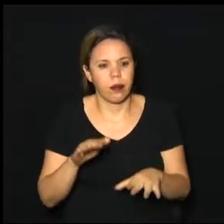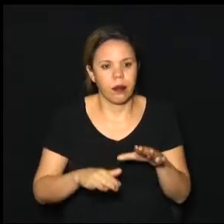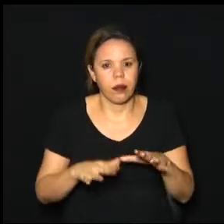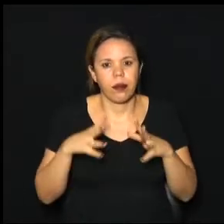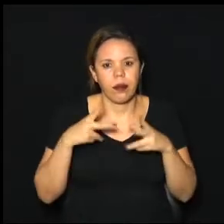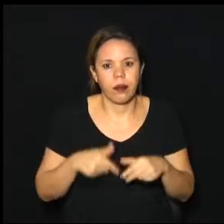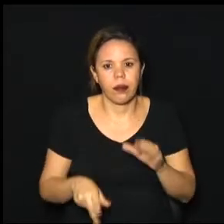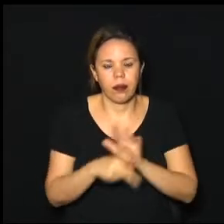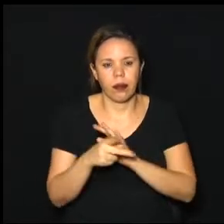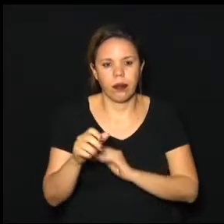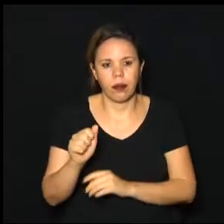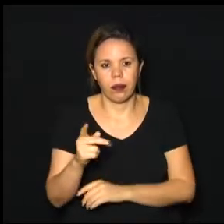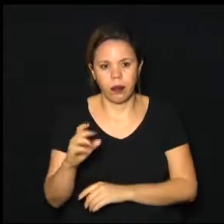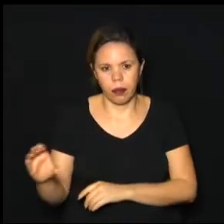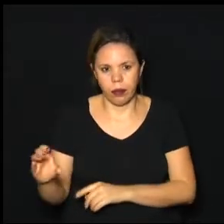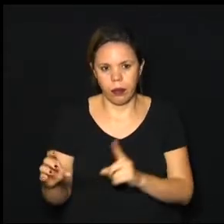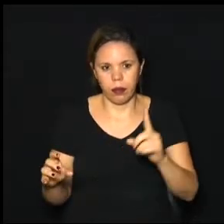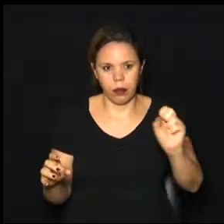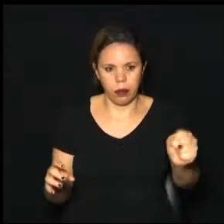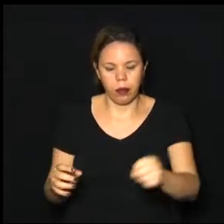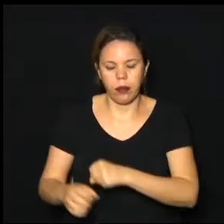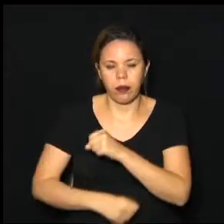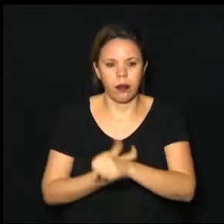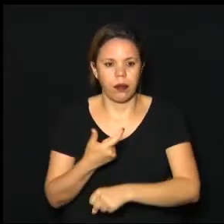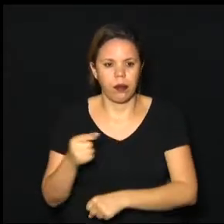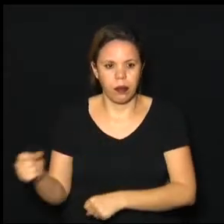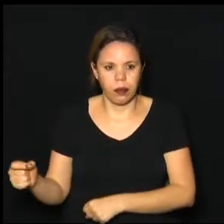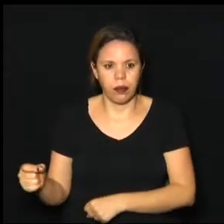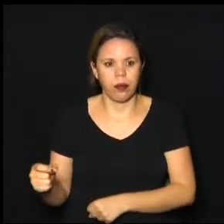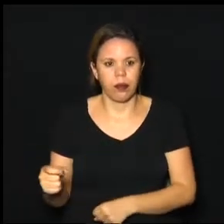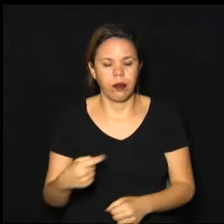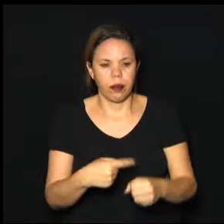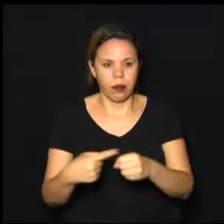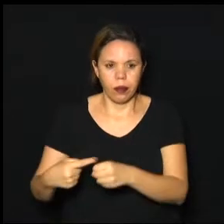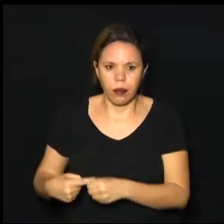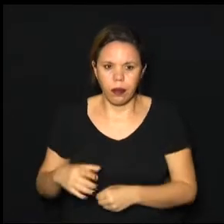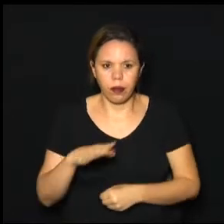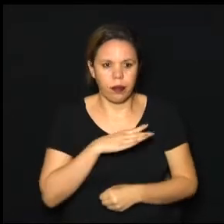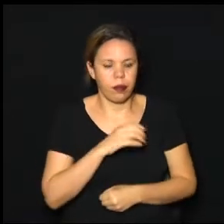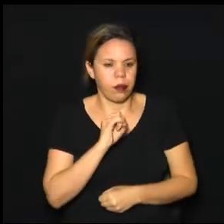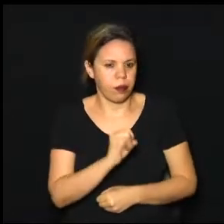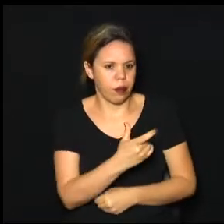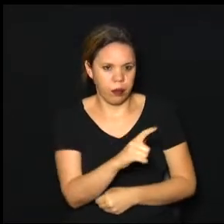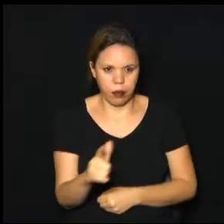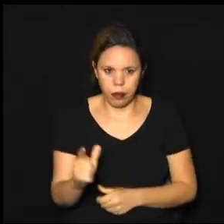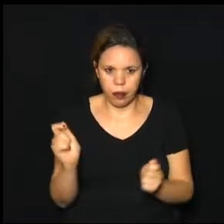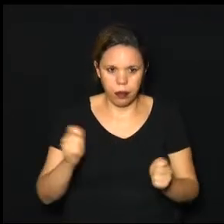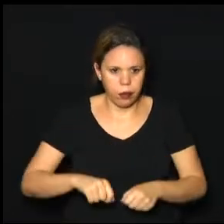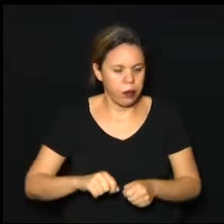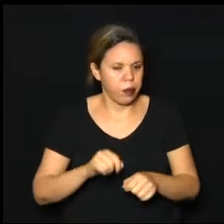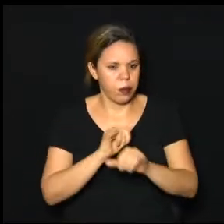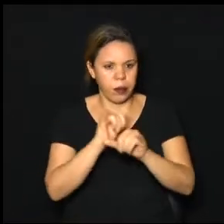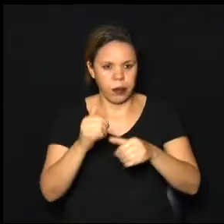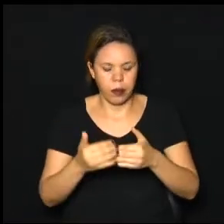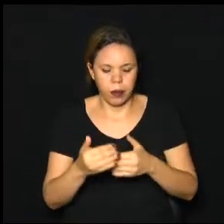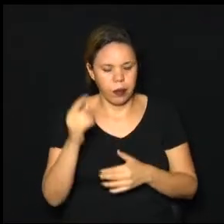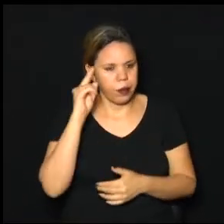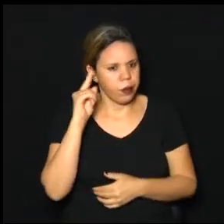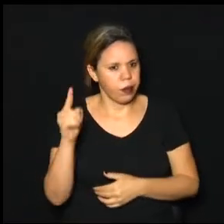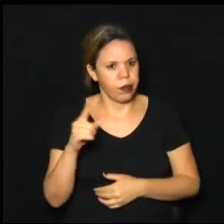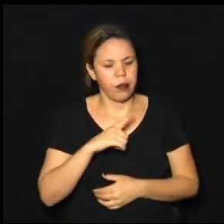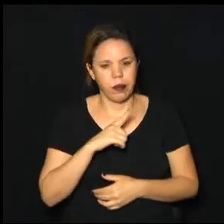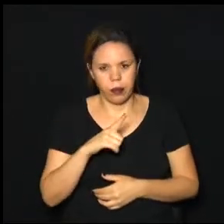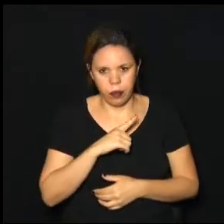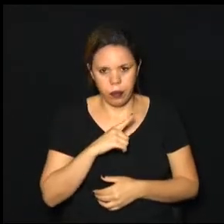a própria PEC 18 de 2020 diz que os municípios que não tiverem condições de realizar a campanha nessas datas